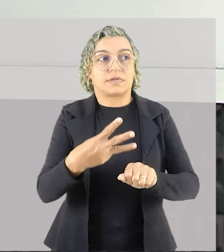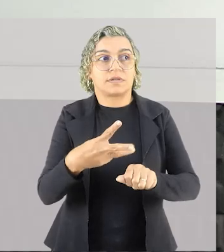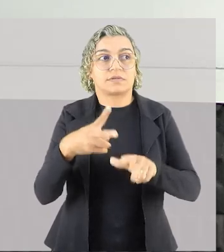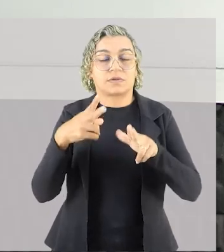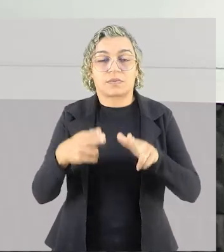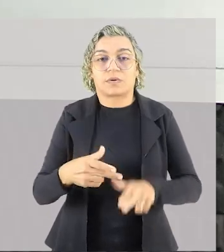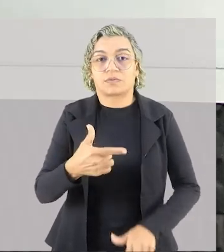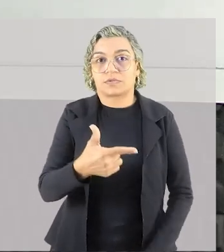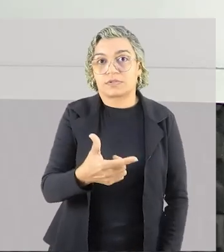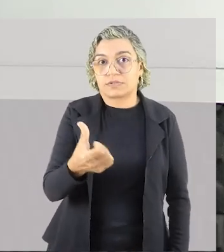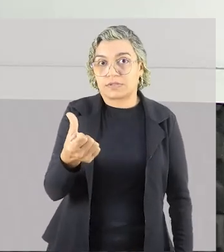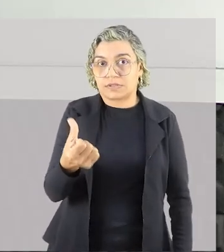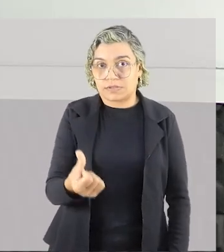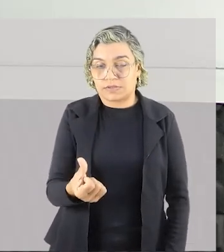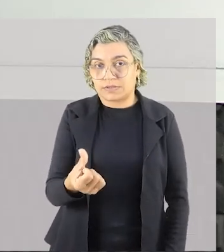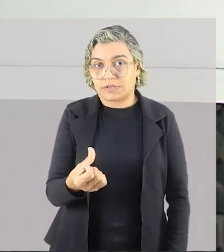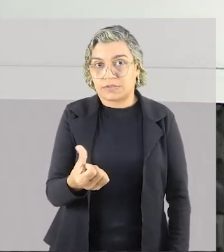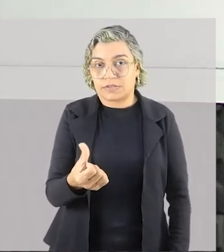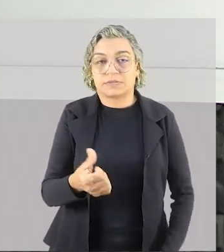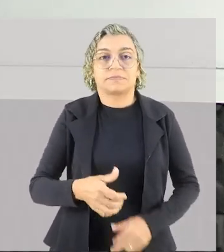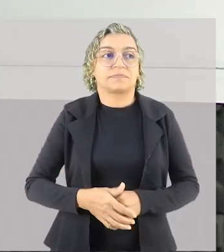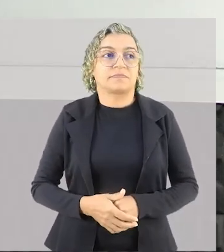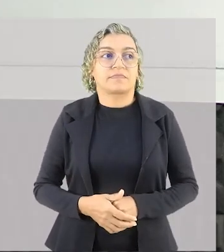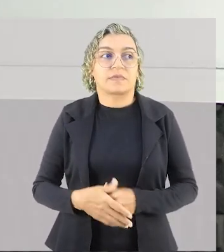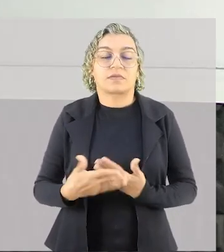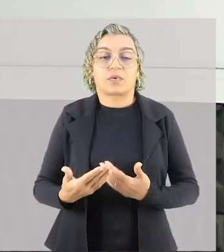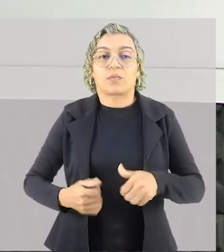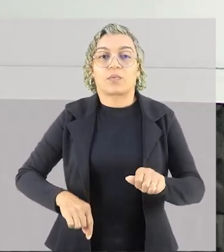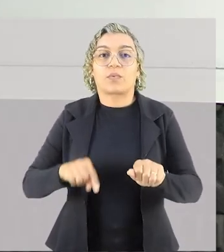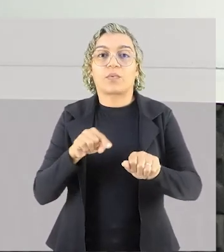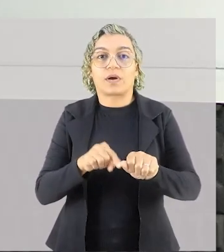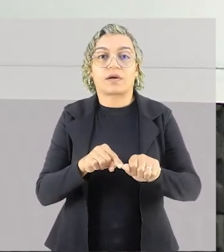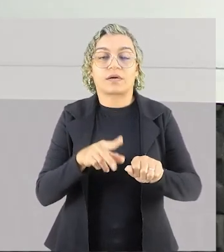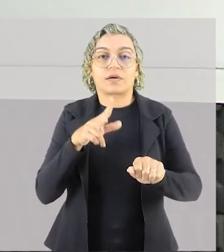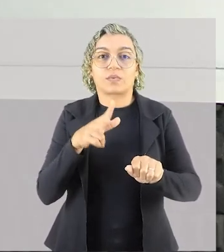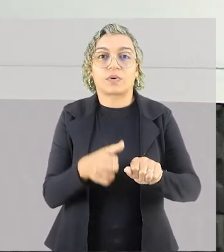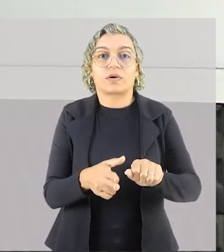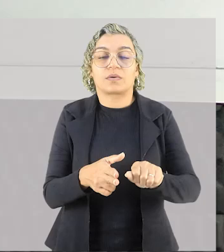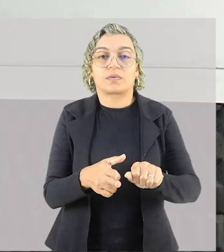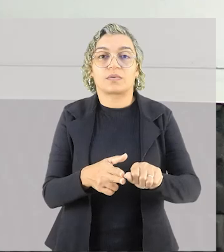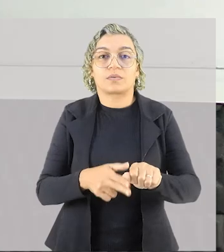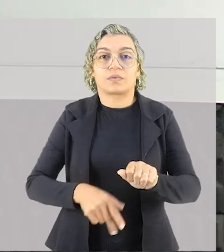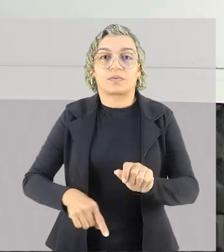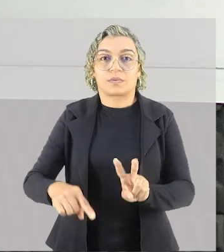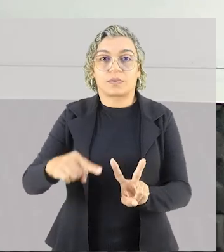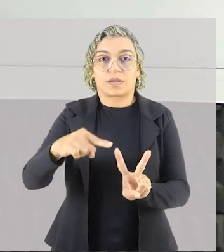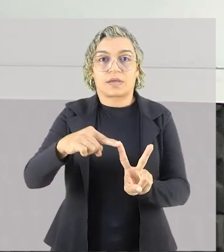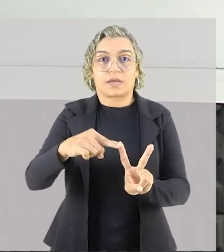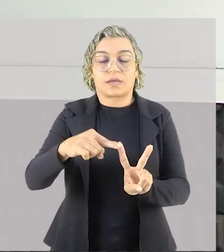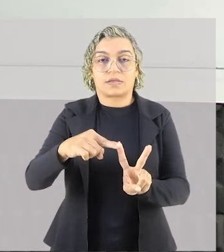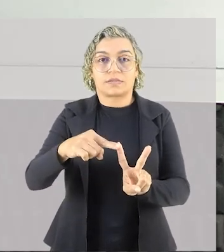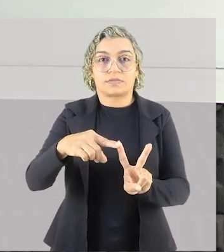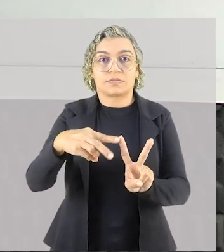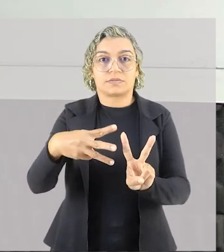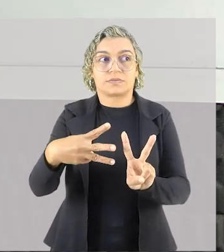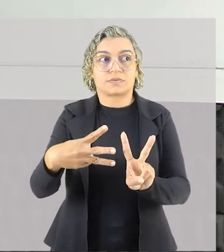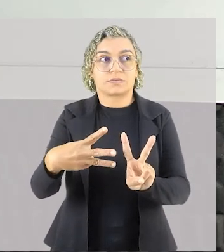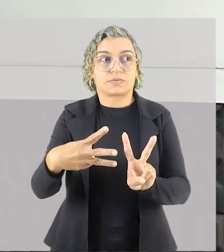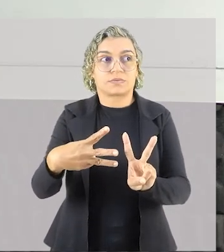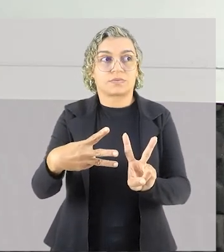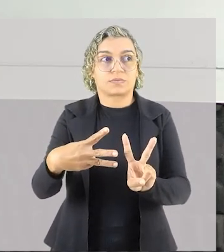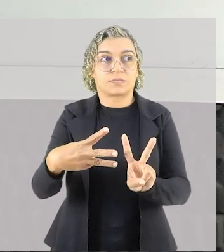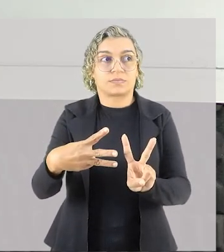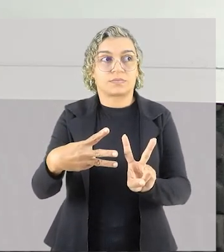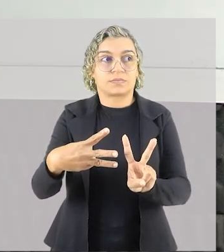de raiz. Ou seja, o A vai ser igual a raiz cúbica